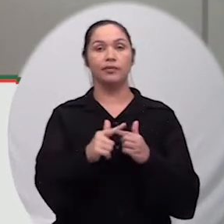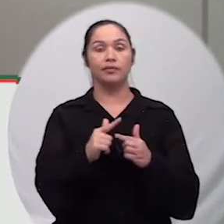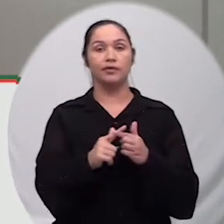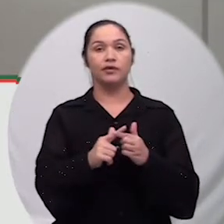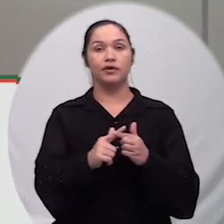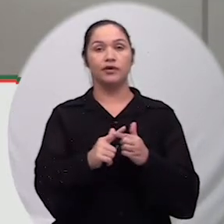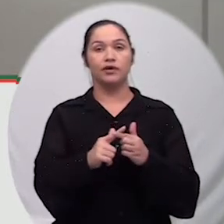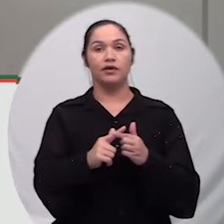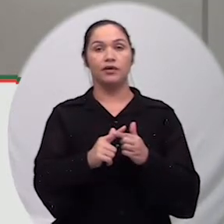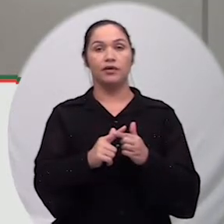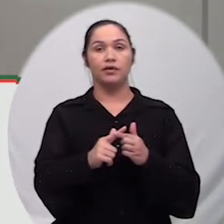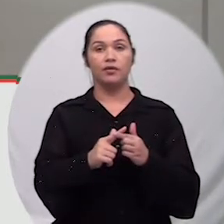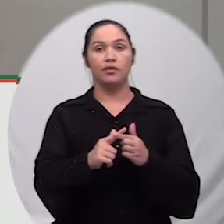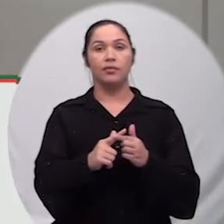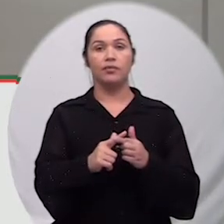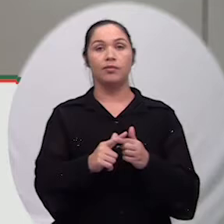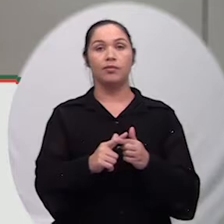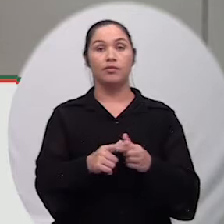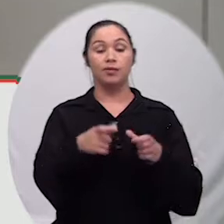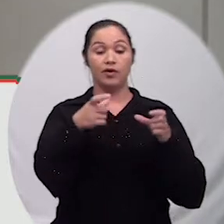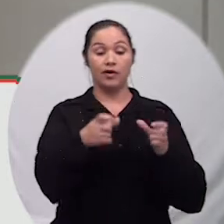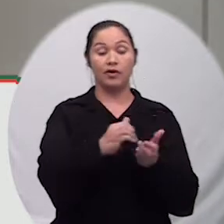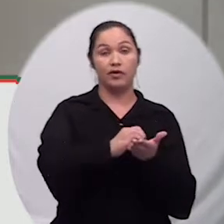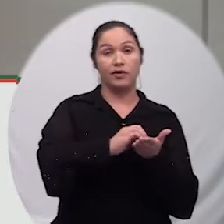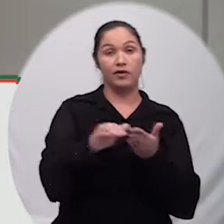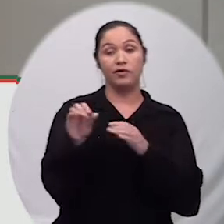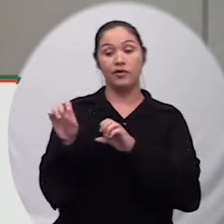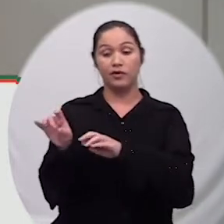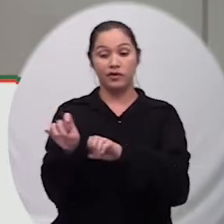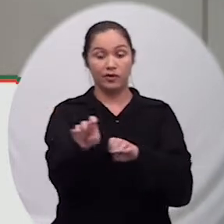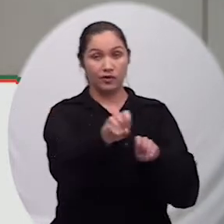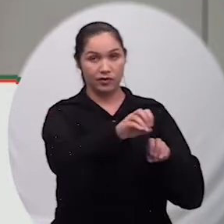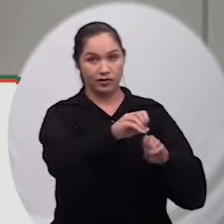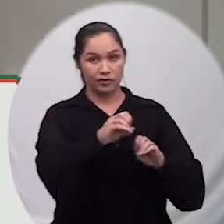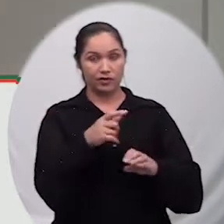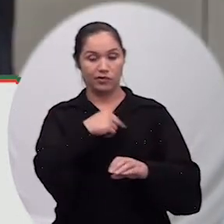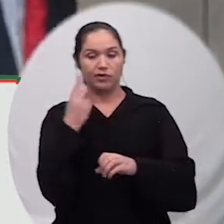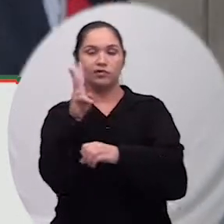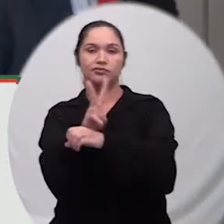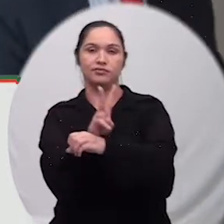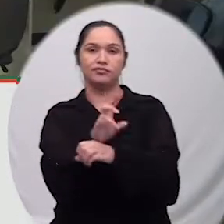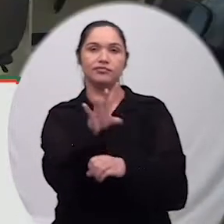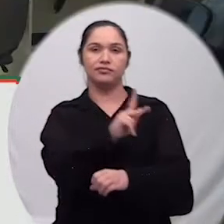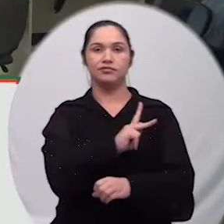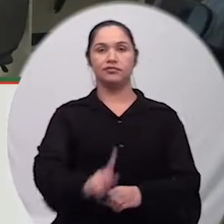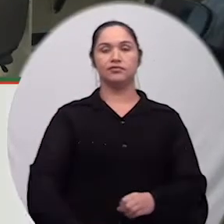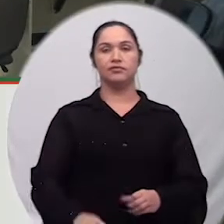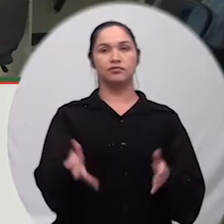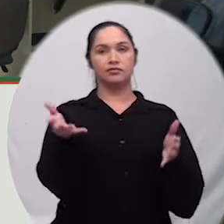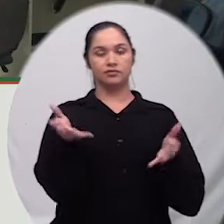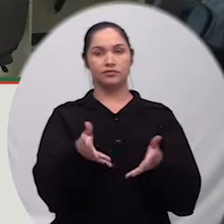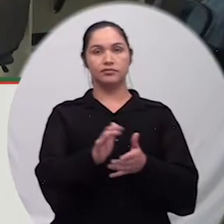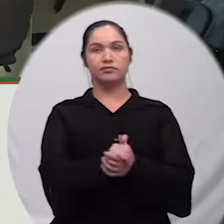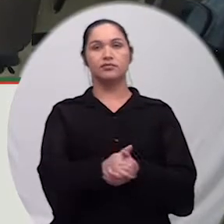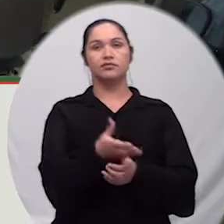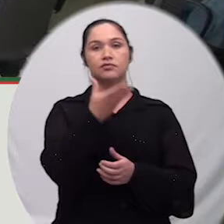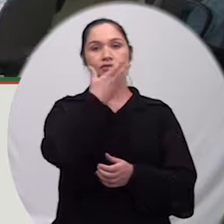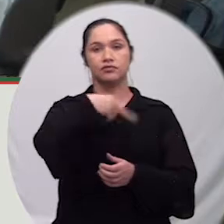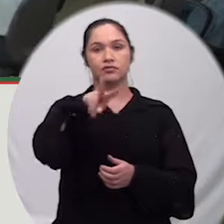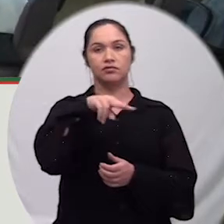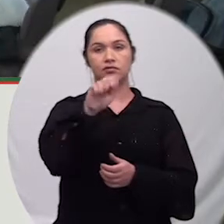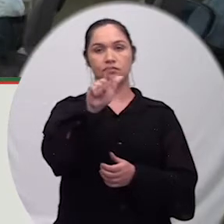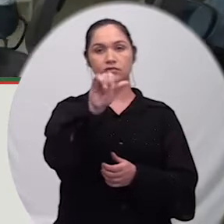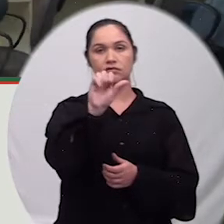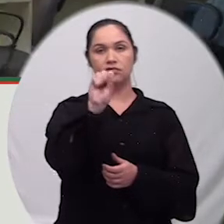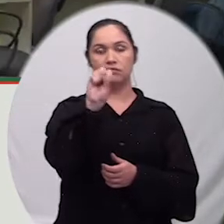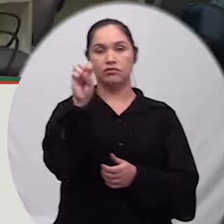aqui da Secretaria de Educação do nosso município. Era isso, senhor presidente. Com a palavra, doutor Alisson Pires. Vossa